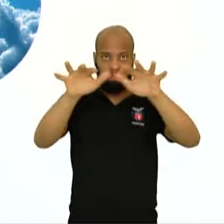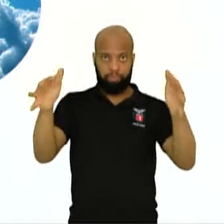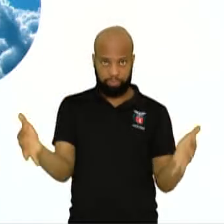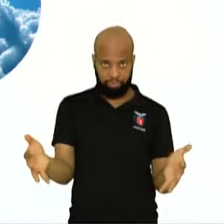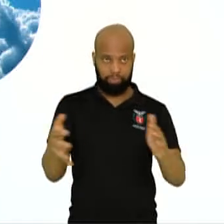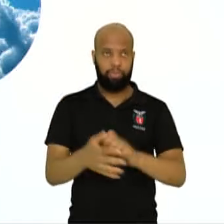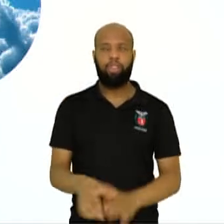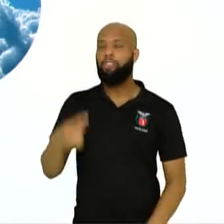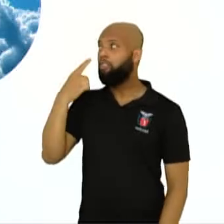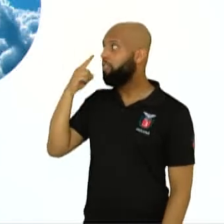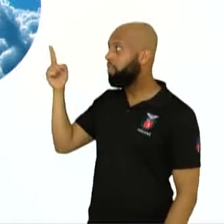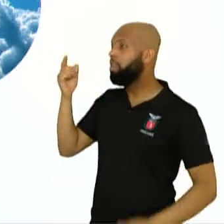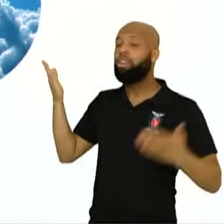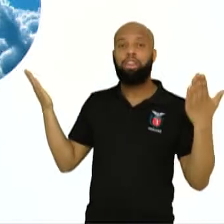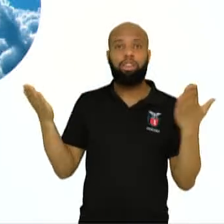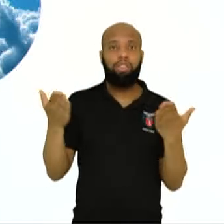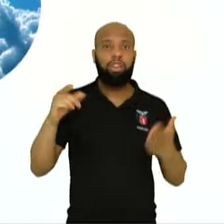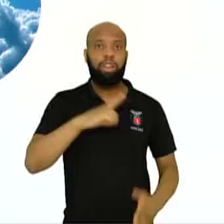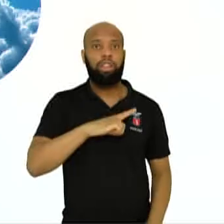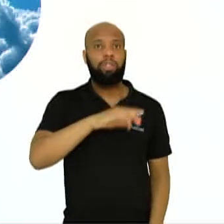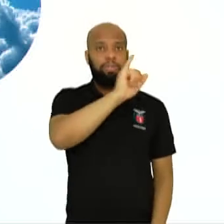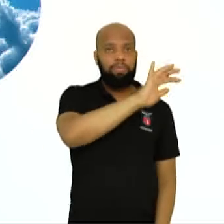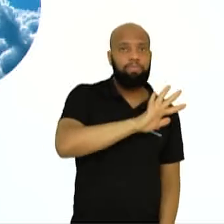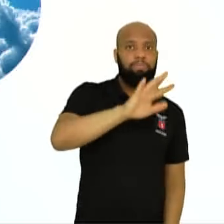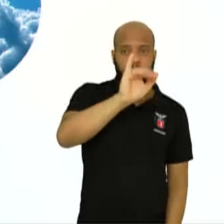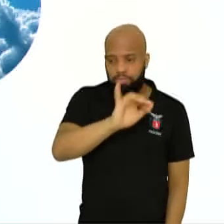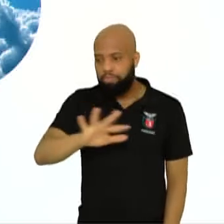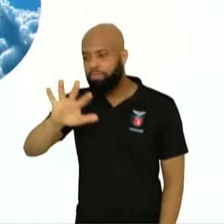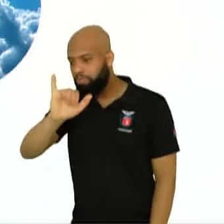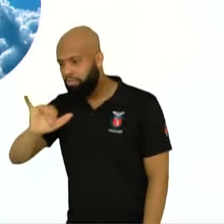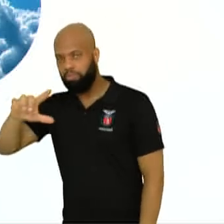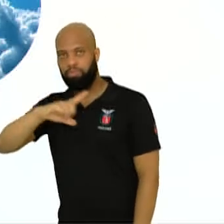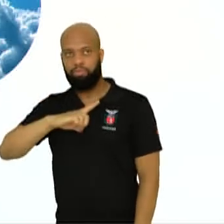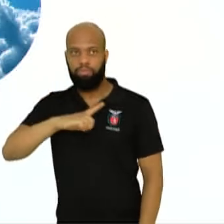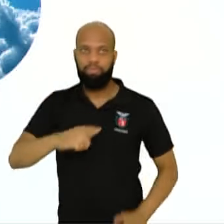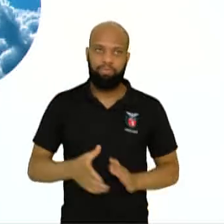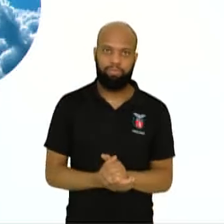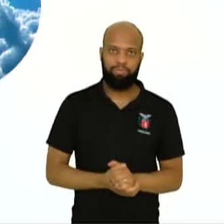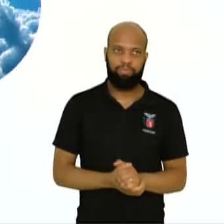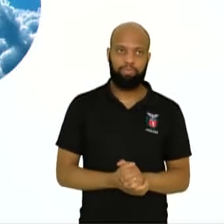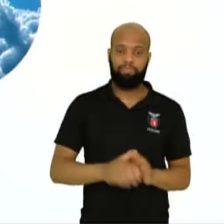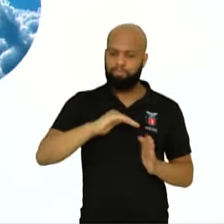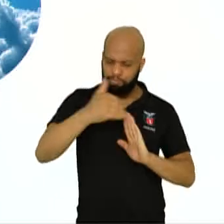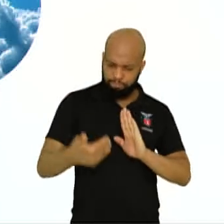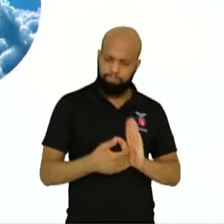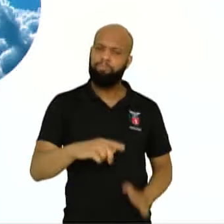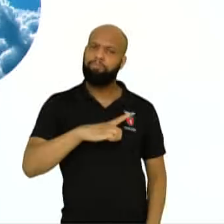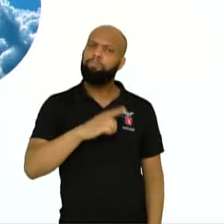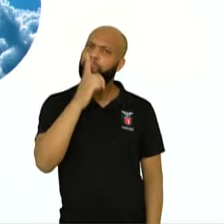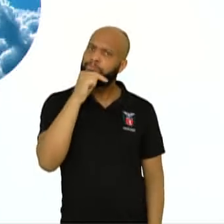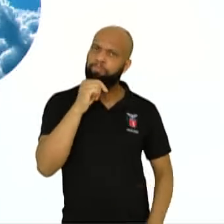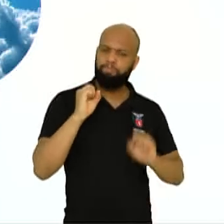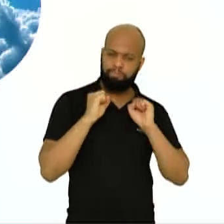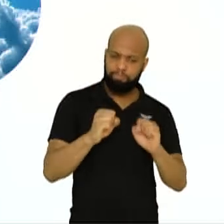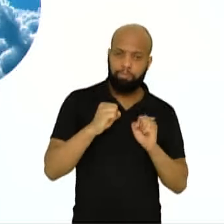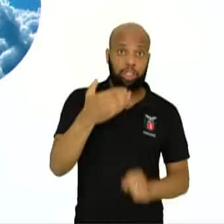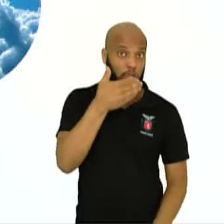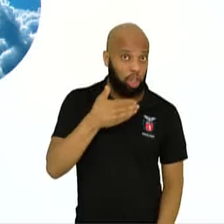imagem, uma praia paradisíaca, calma, no final da tarde para relaxar, com a sua água